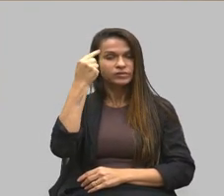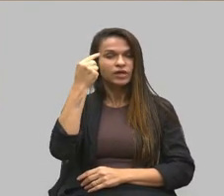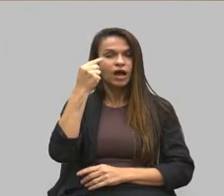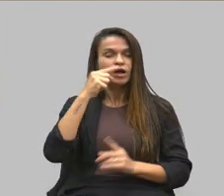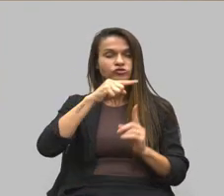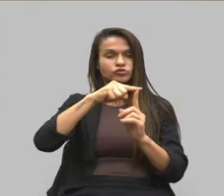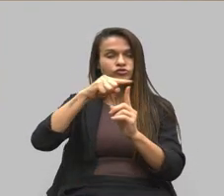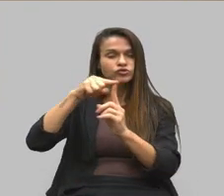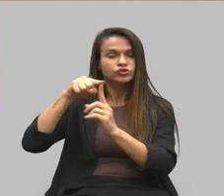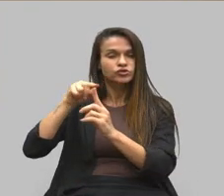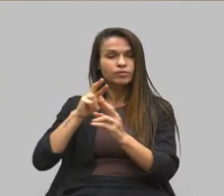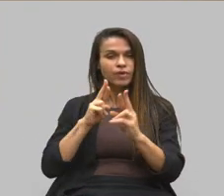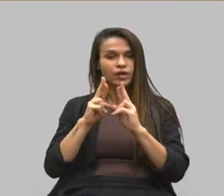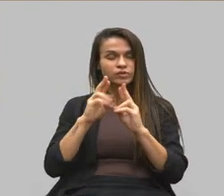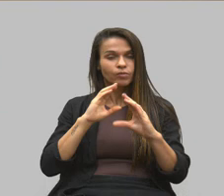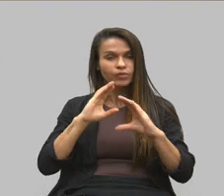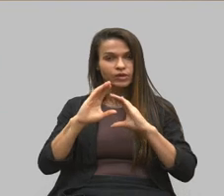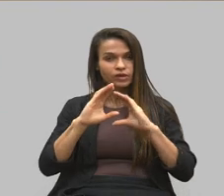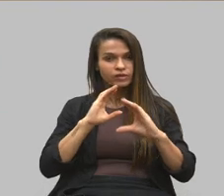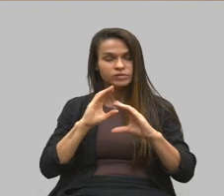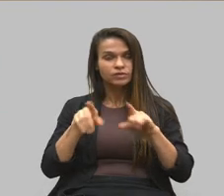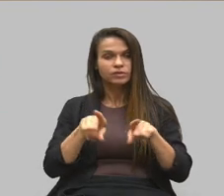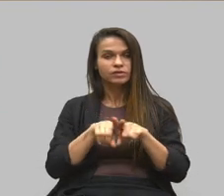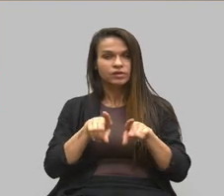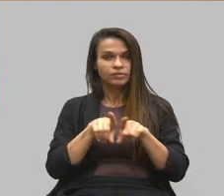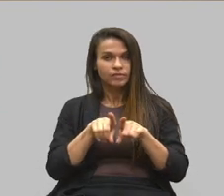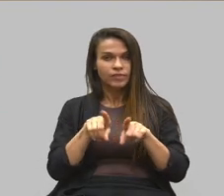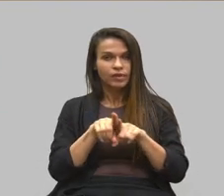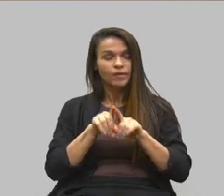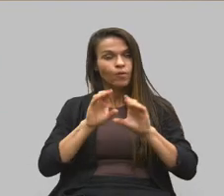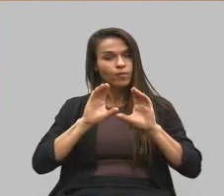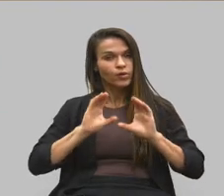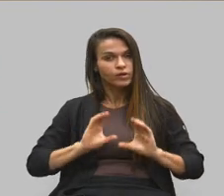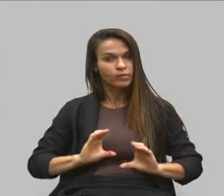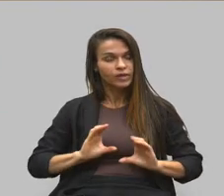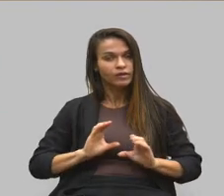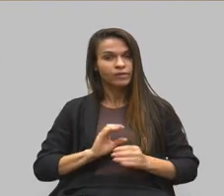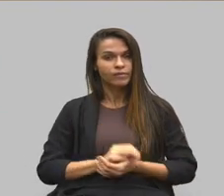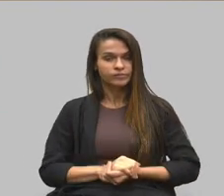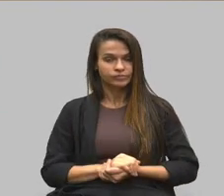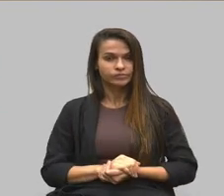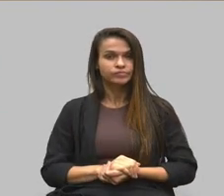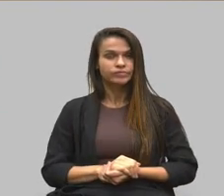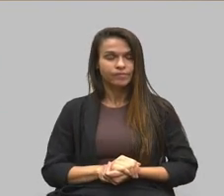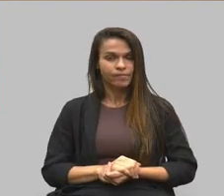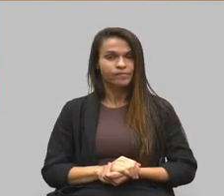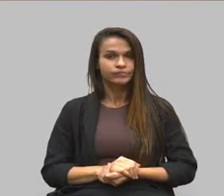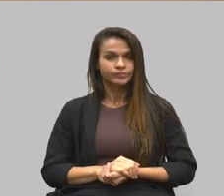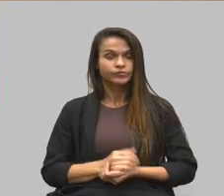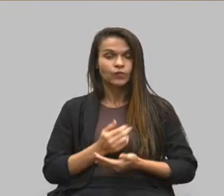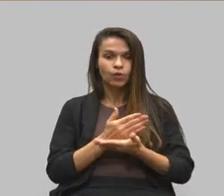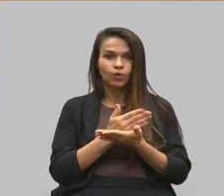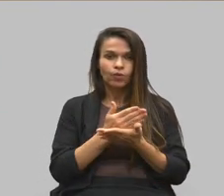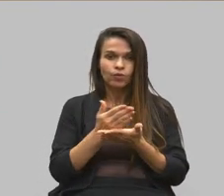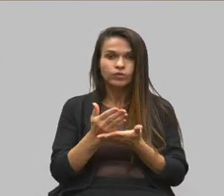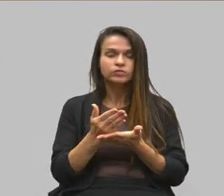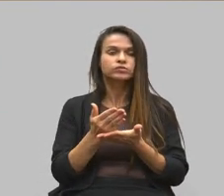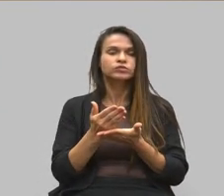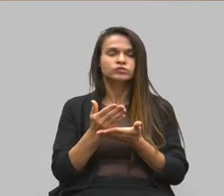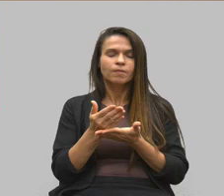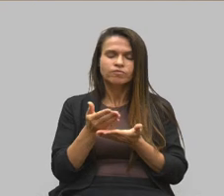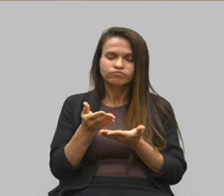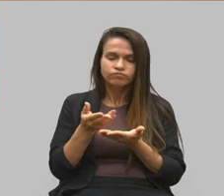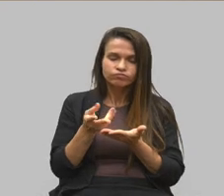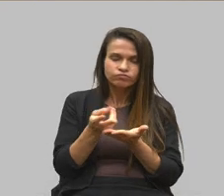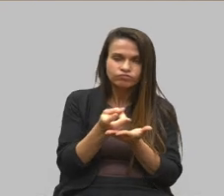relacionadas a comunicação e também a questões comportamentais e aí quando a gente começou a rodar esses dados